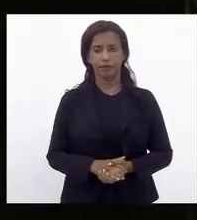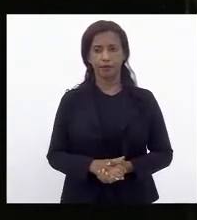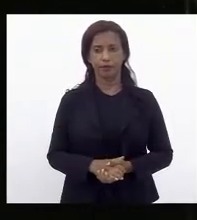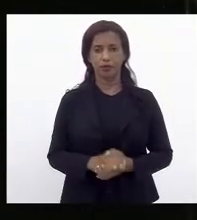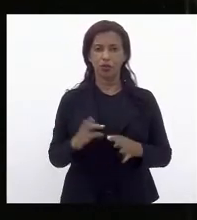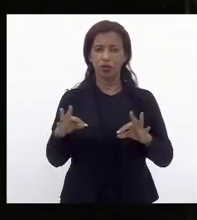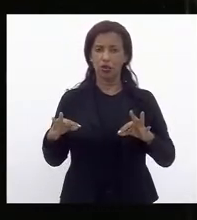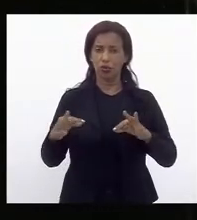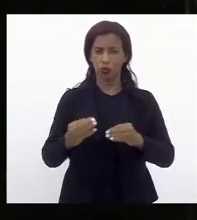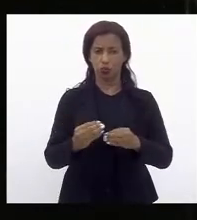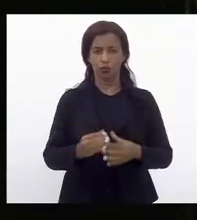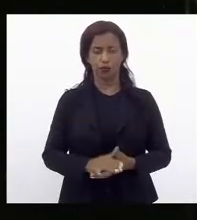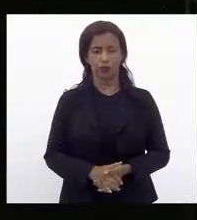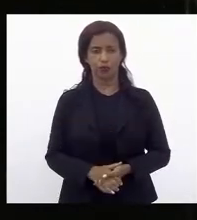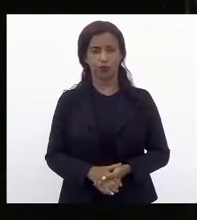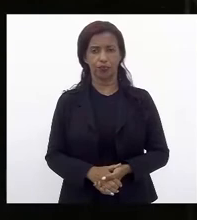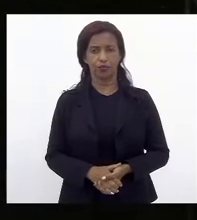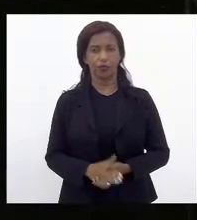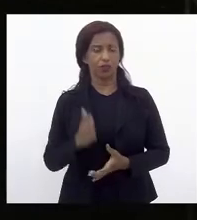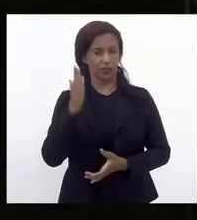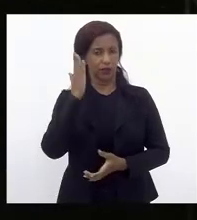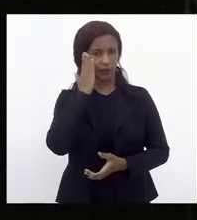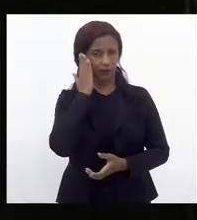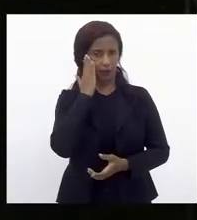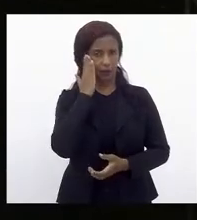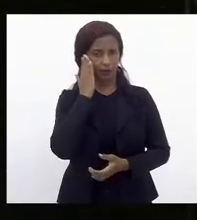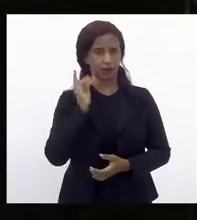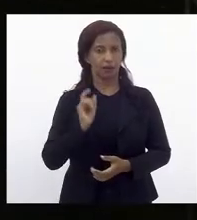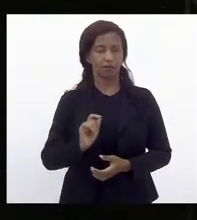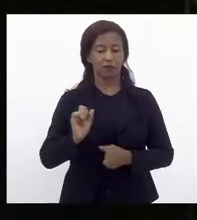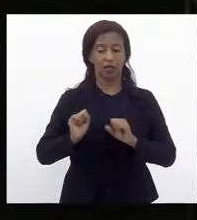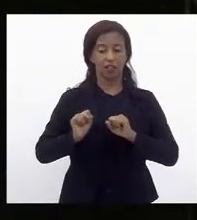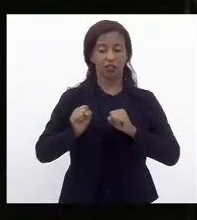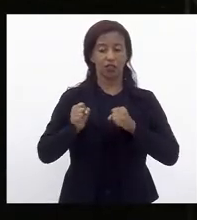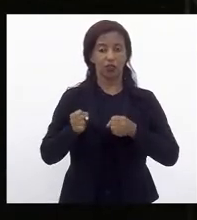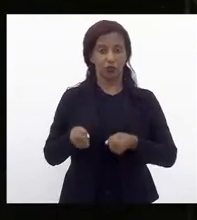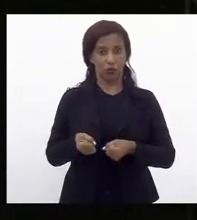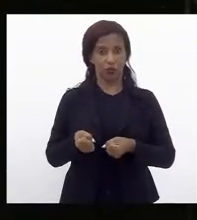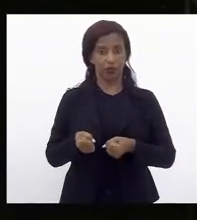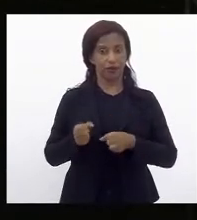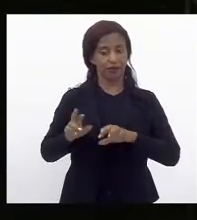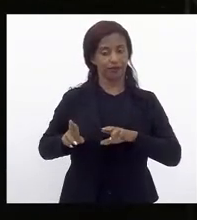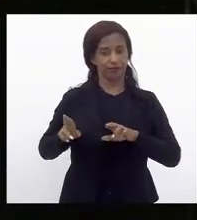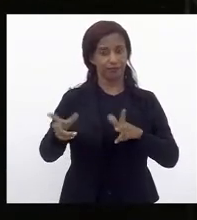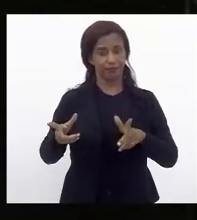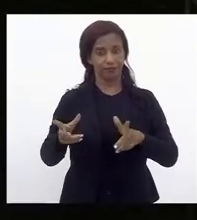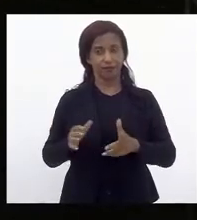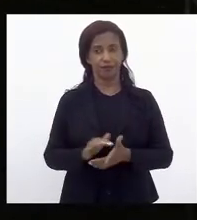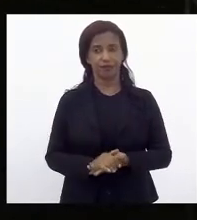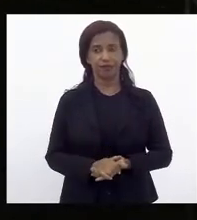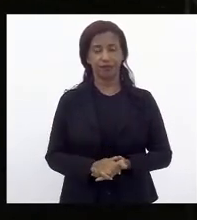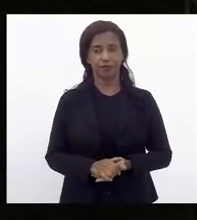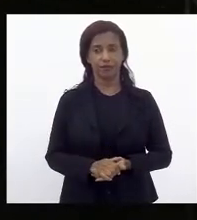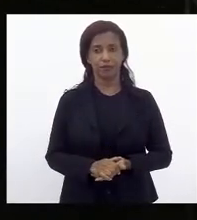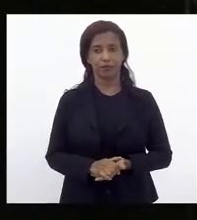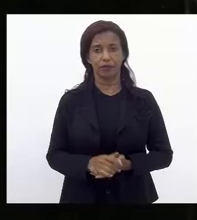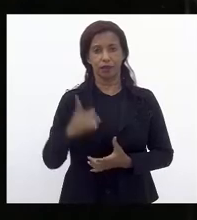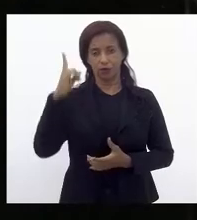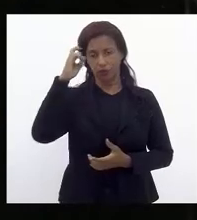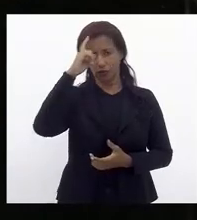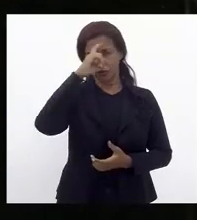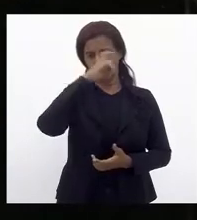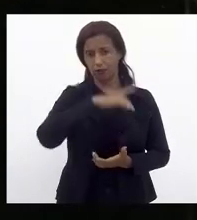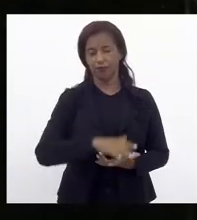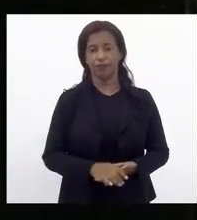Por parte de tudo, né? A gente sabe que as forças ocultas, elas são